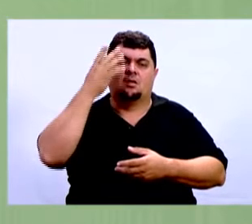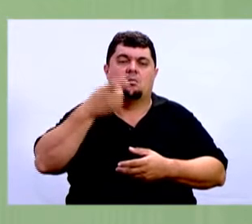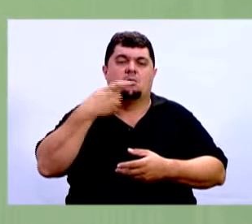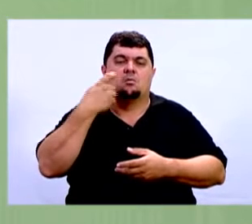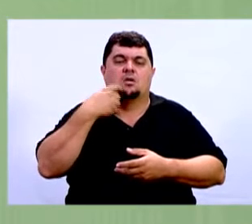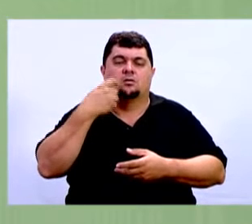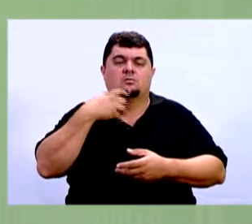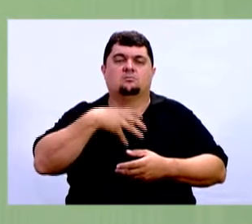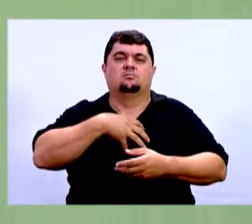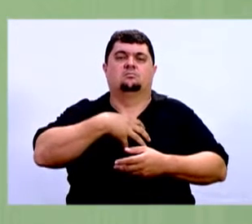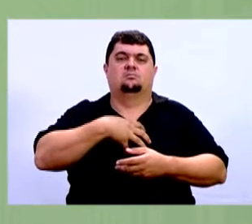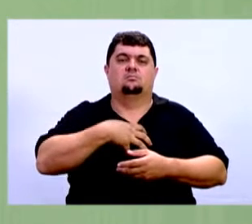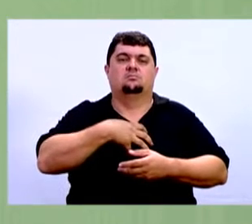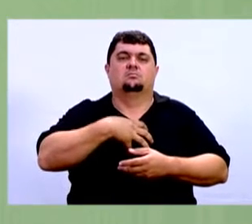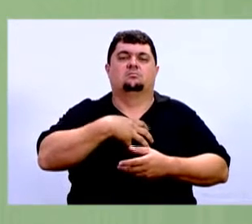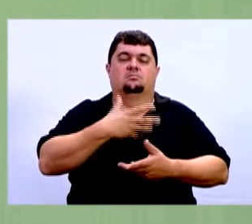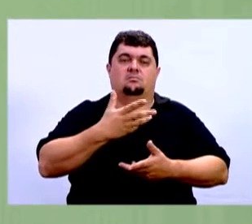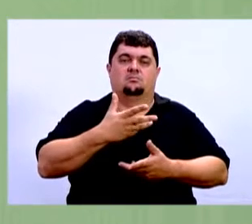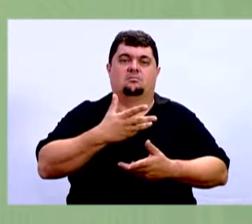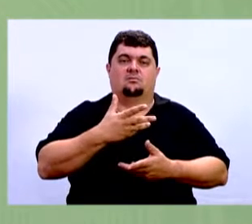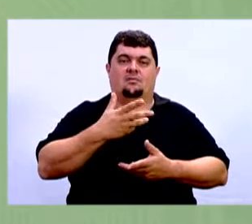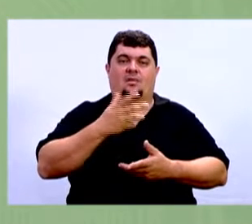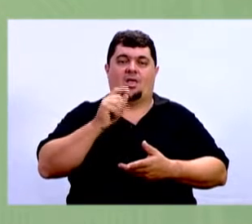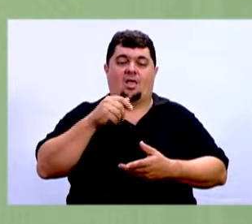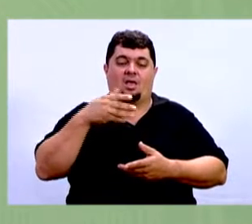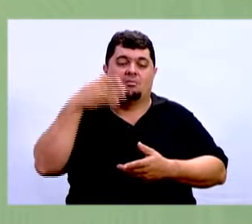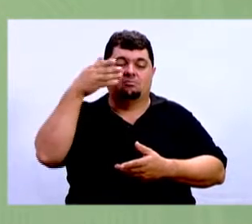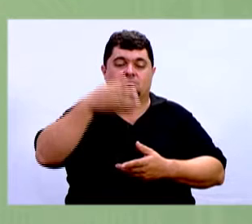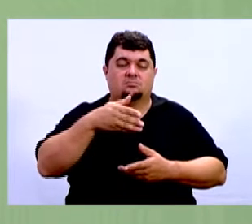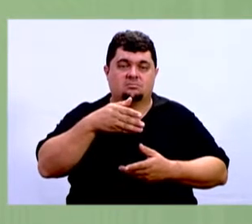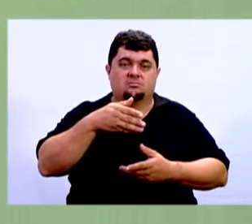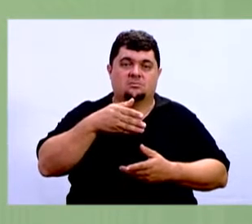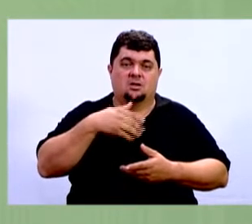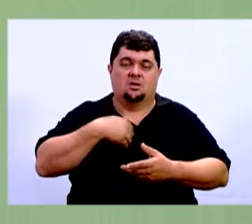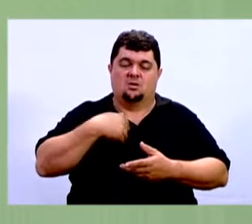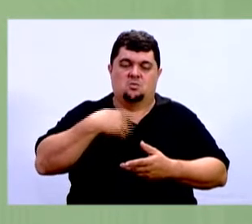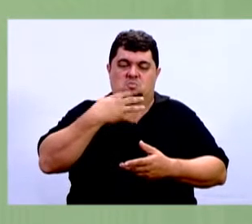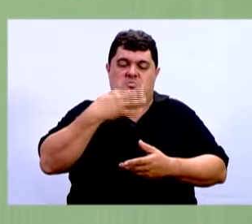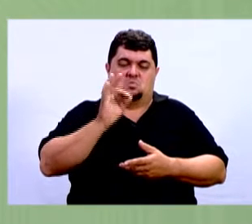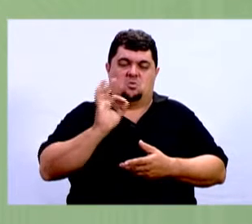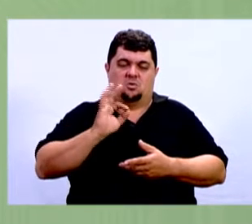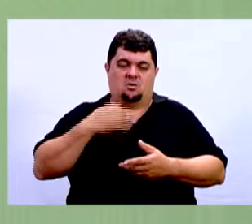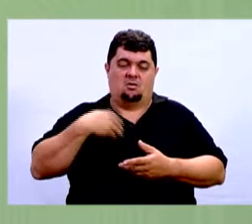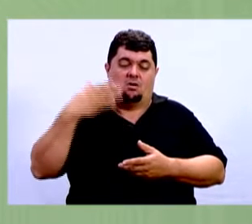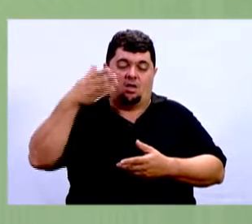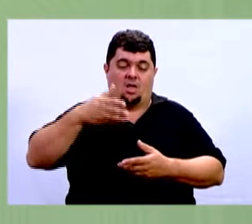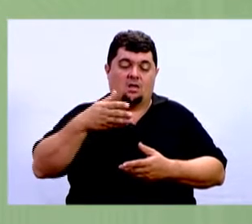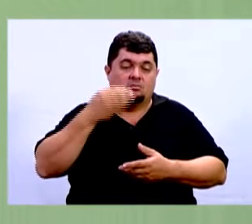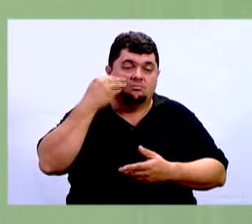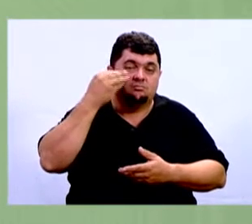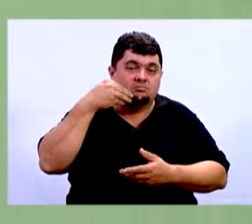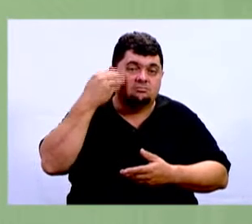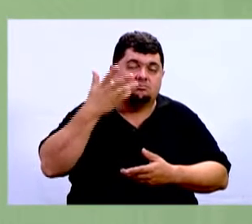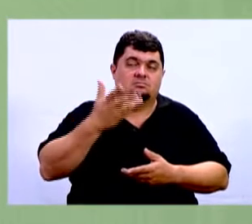respiram. Normalmente uma pesquisa exploratória é mais quando você não domina e quer explorar um tema.